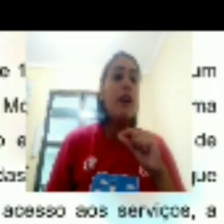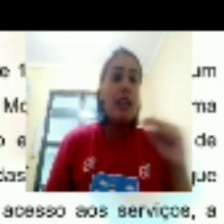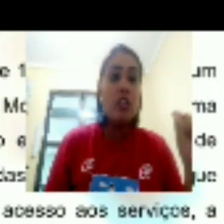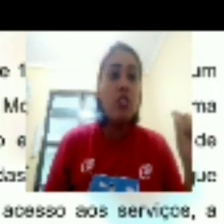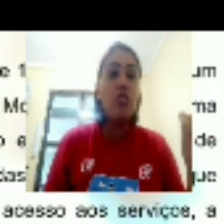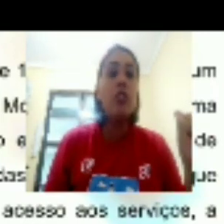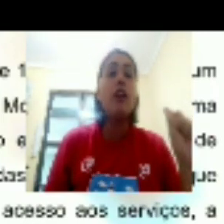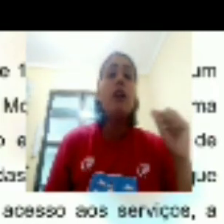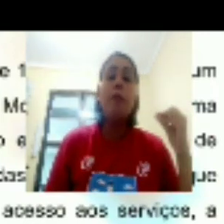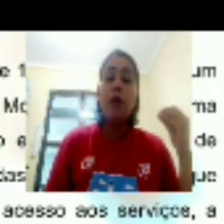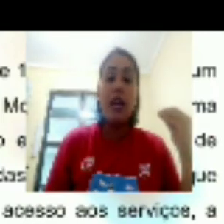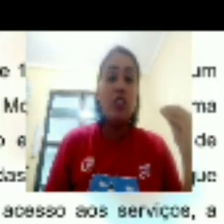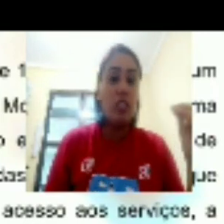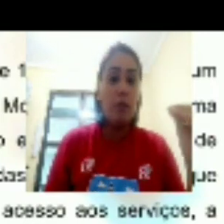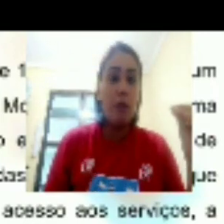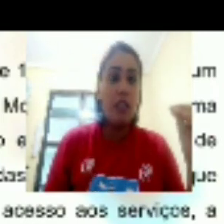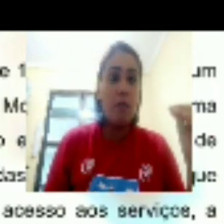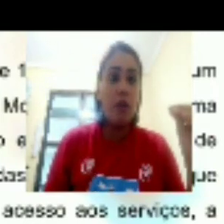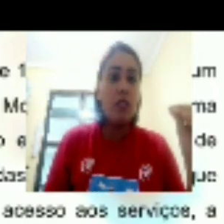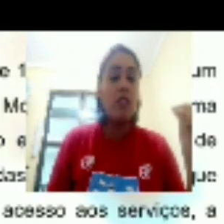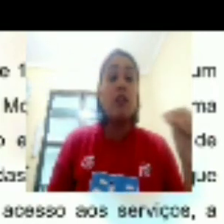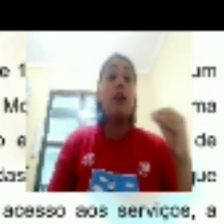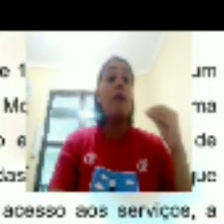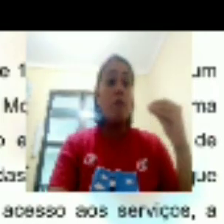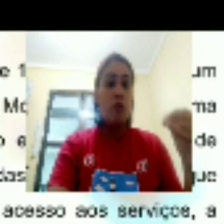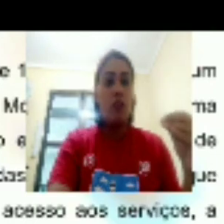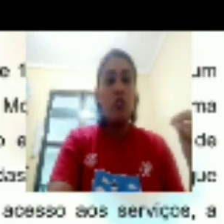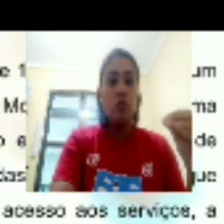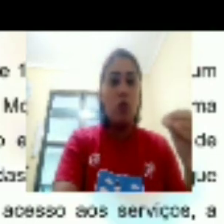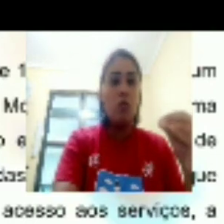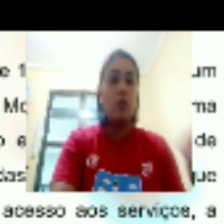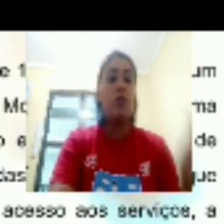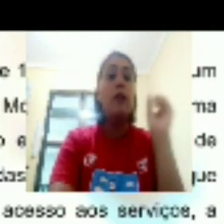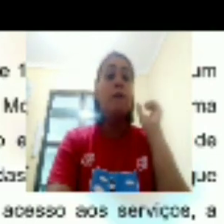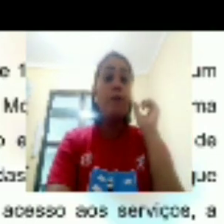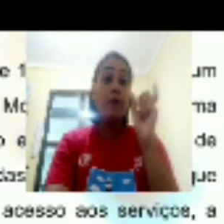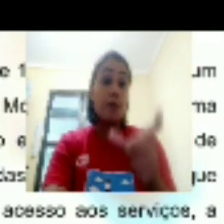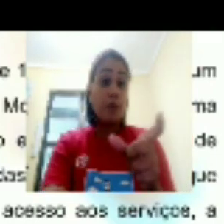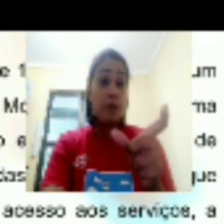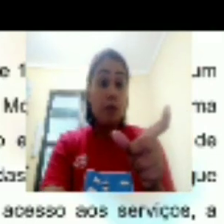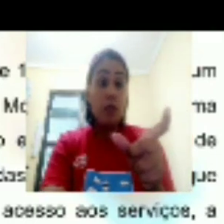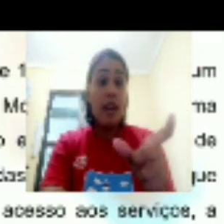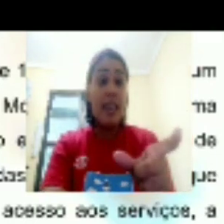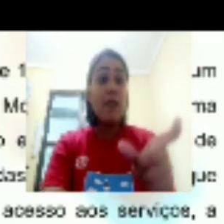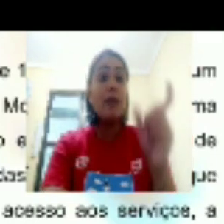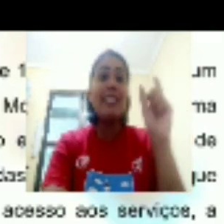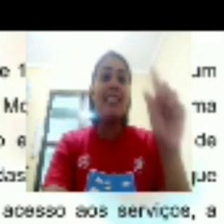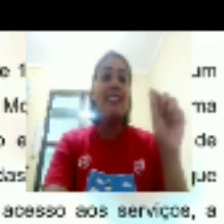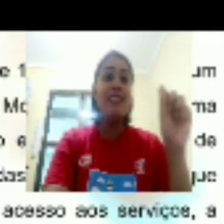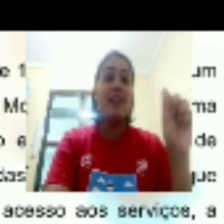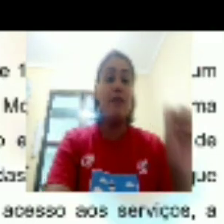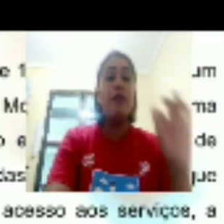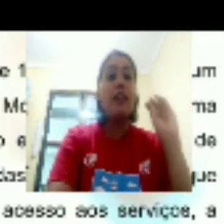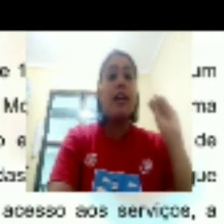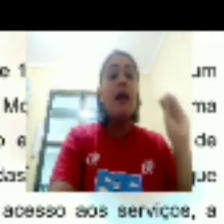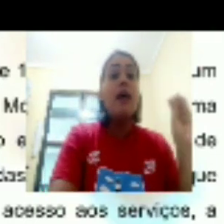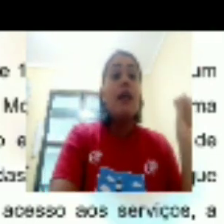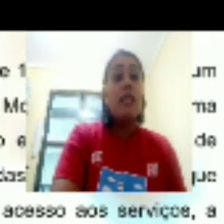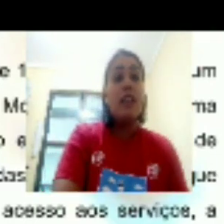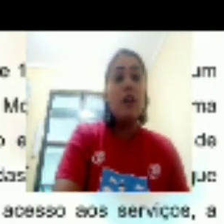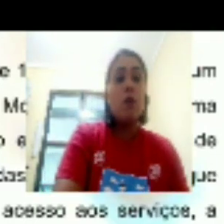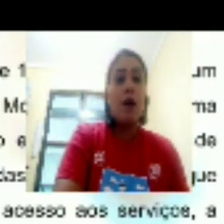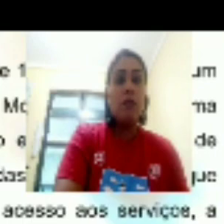caderno, registrem, porque é extremamente importante. Cai muito questão de concurso. Equidade